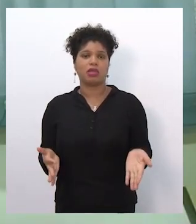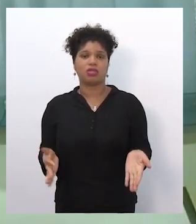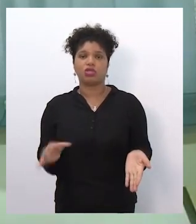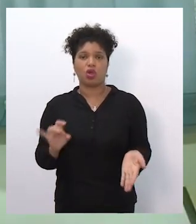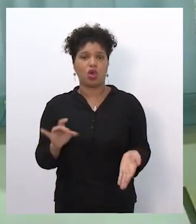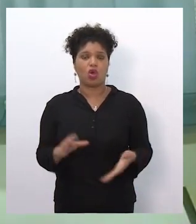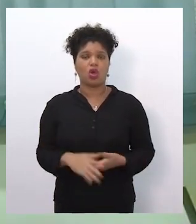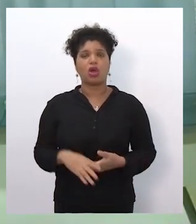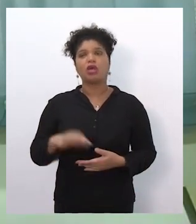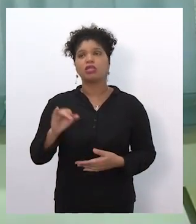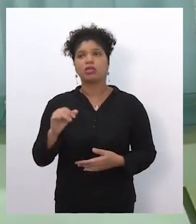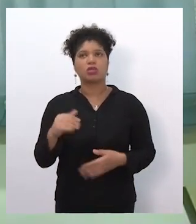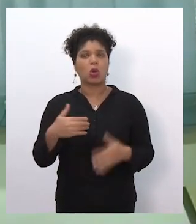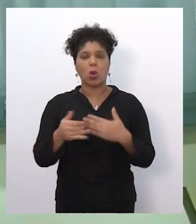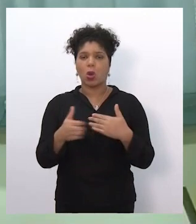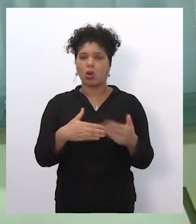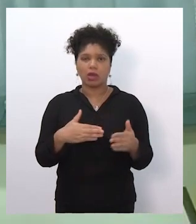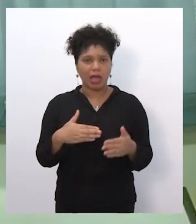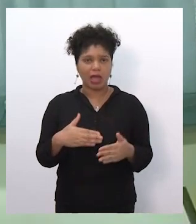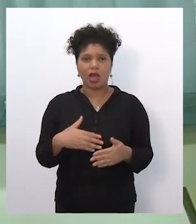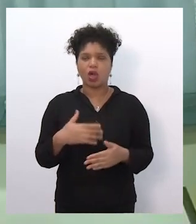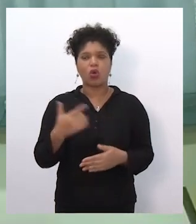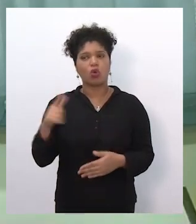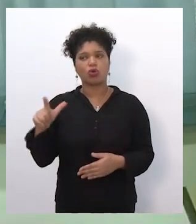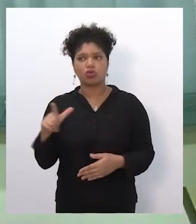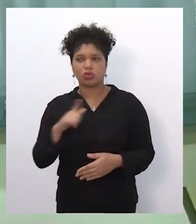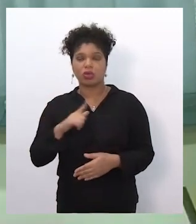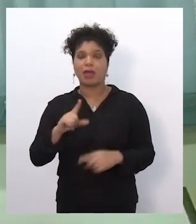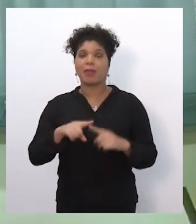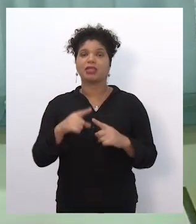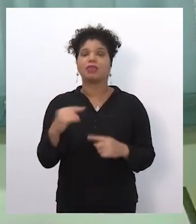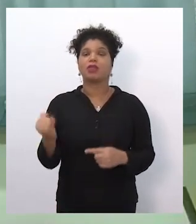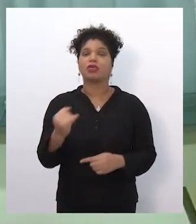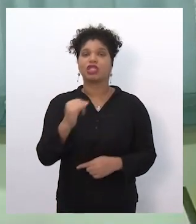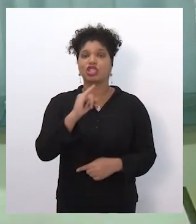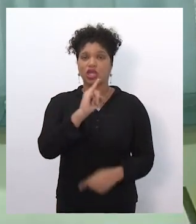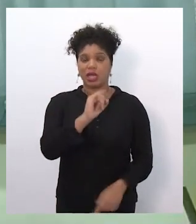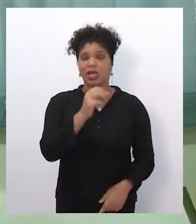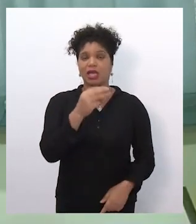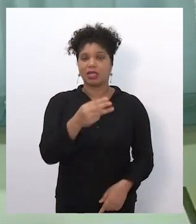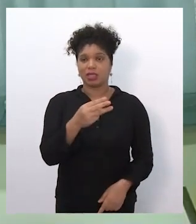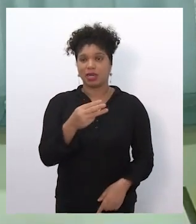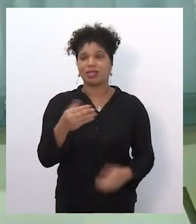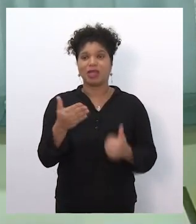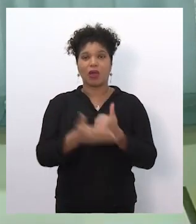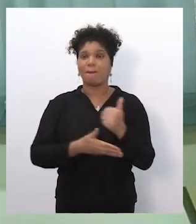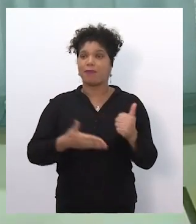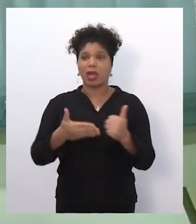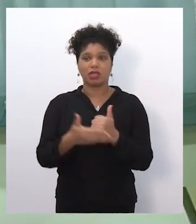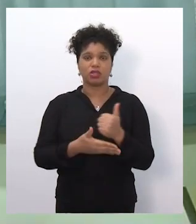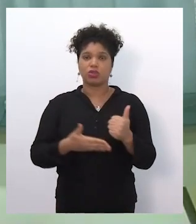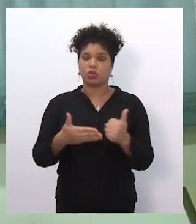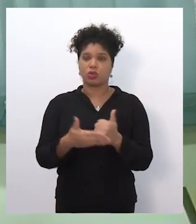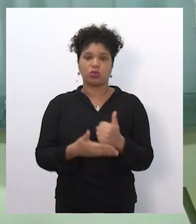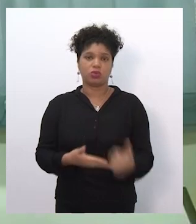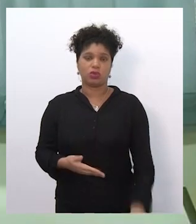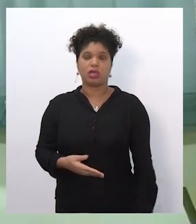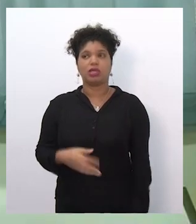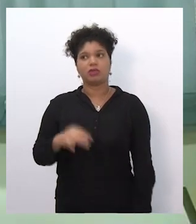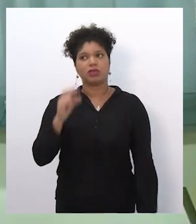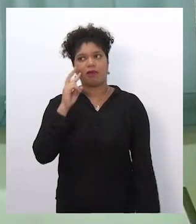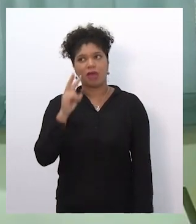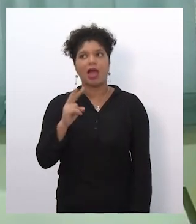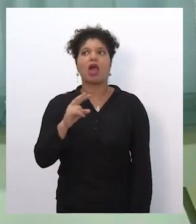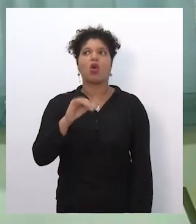Independente se for de qual geração, tem que saber, o i3 é de entrada, o Ryzen 3 é de entrada. Se você vê um